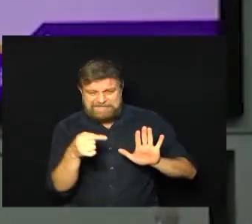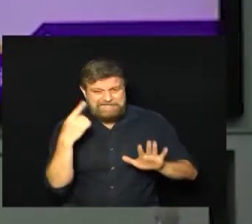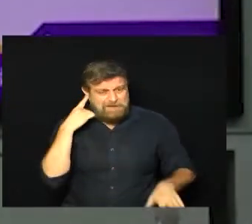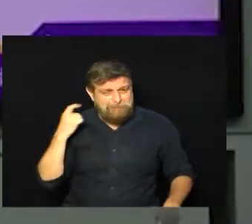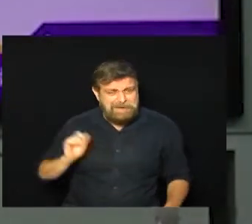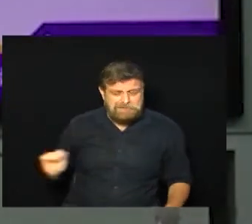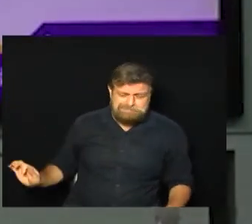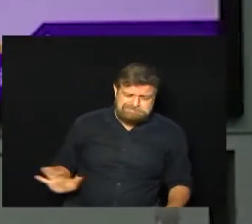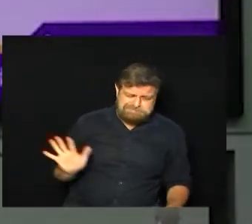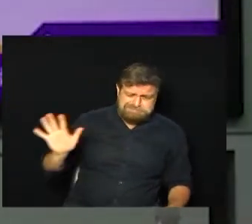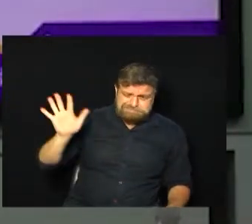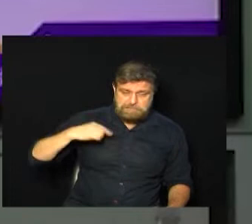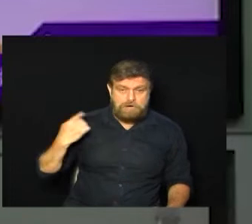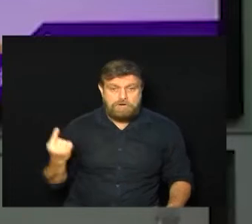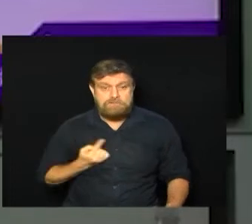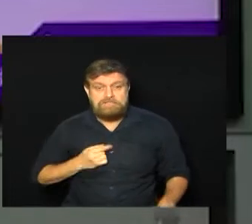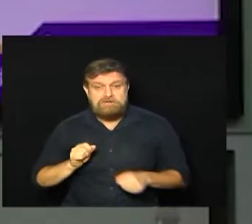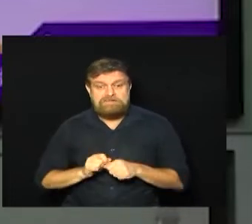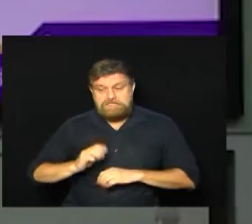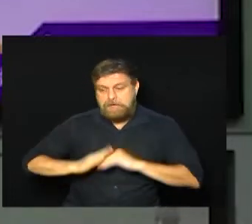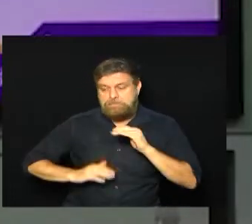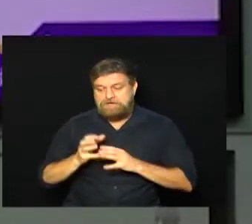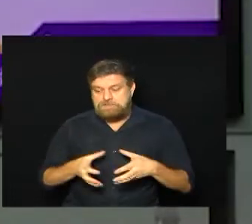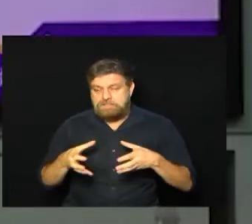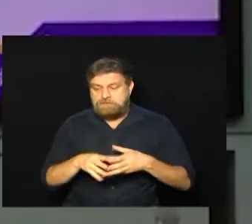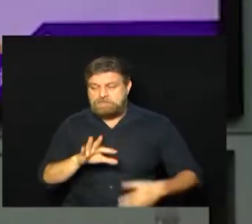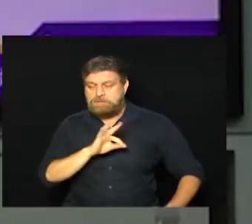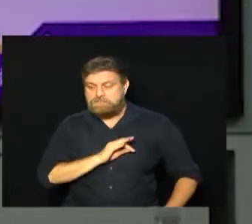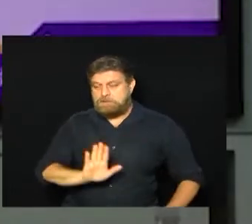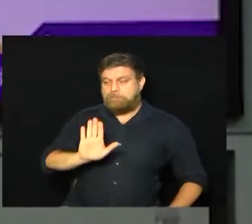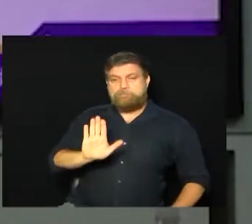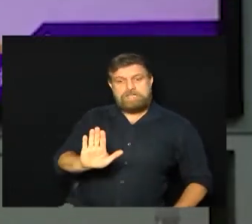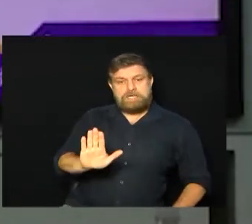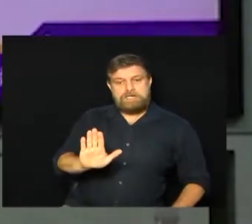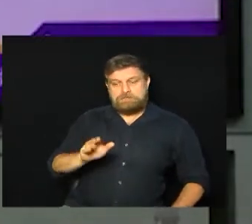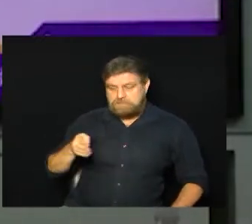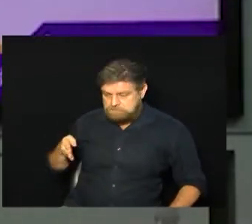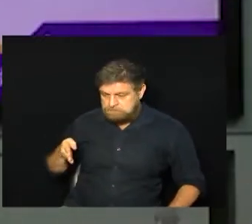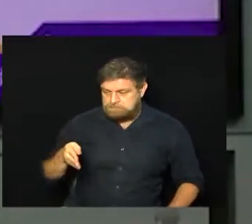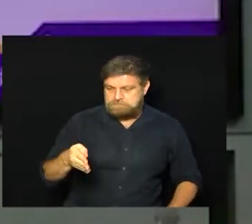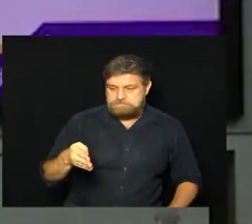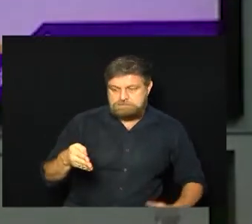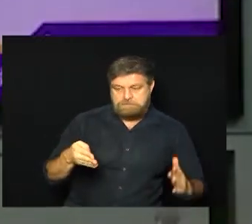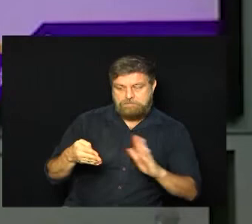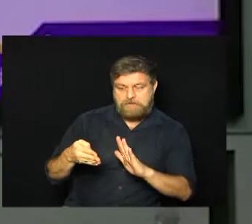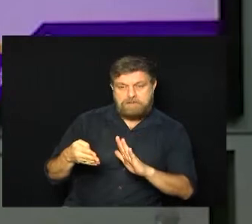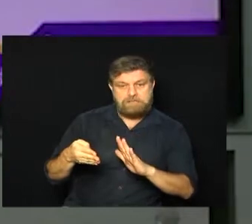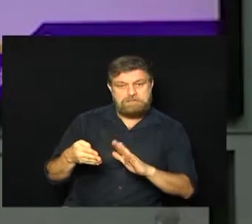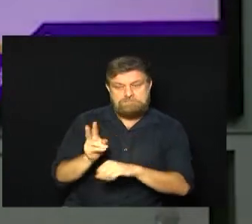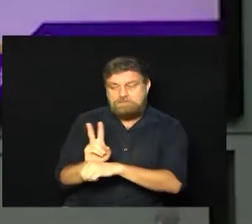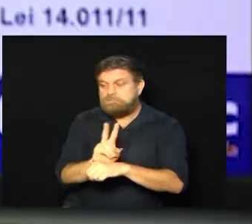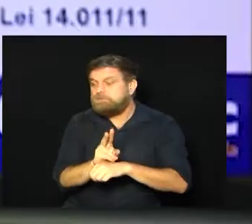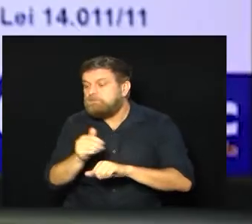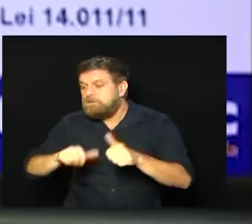nós vamos atuar nas formas de blitz, né? São as blitz que vão ser... E aí é importante falar uma coisa.